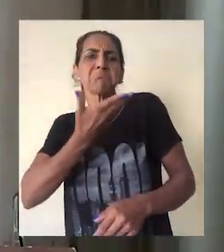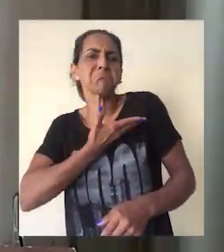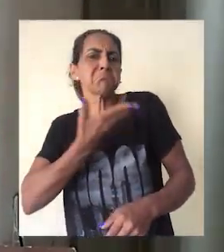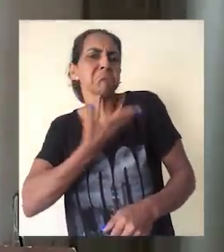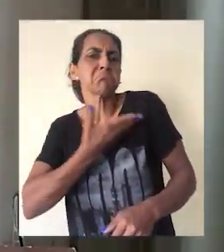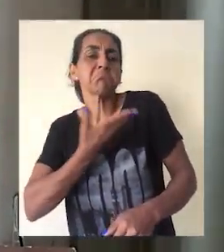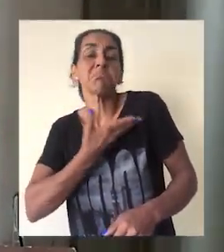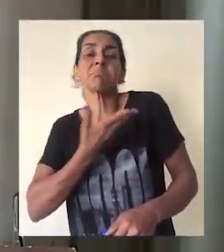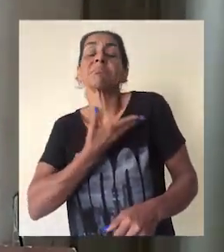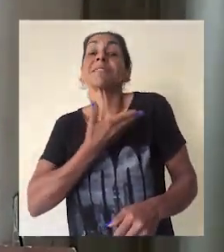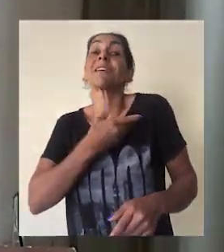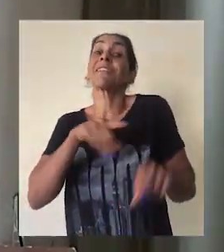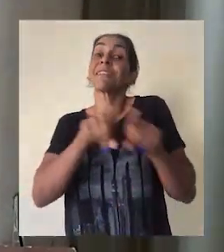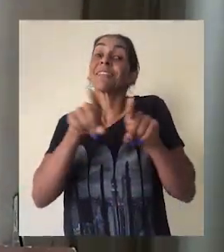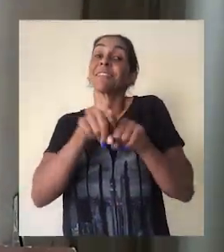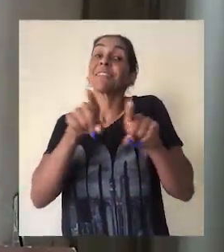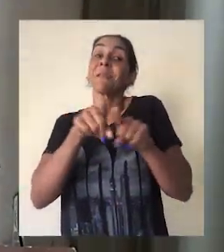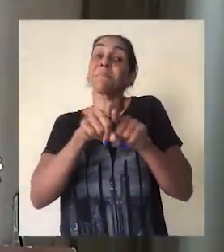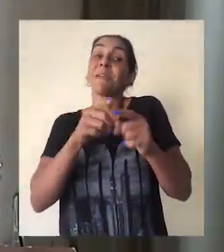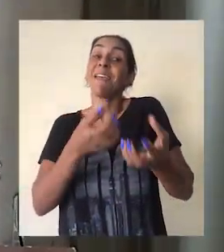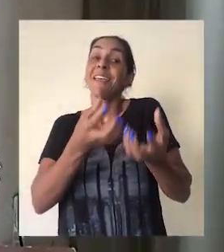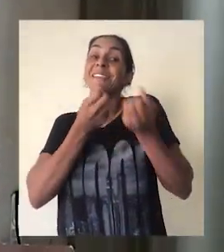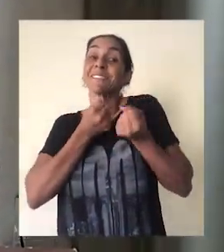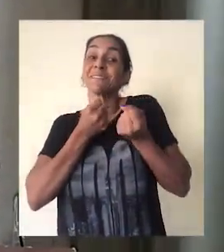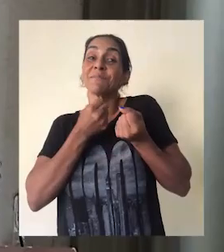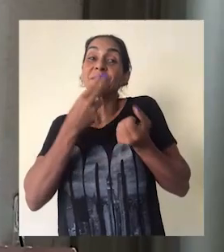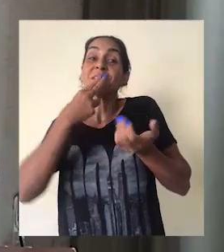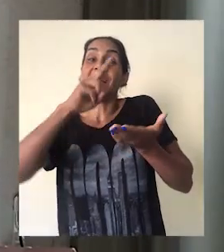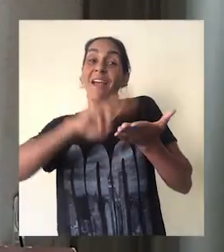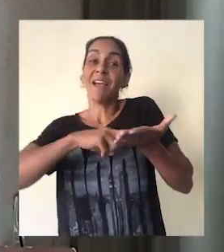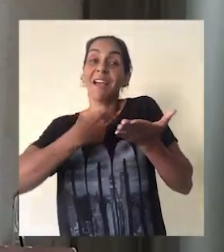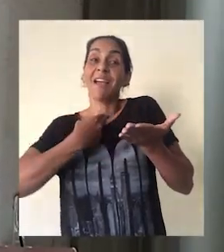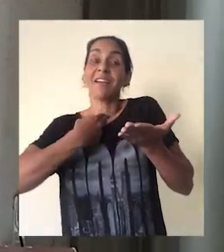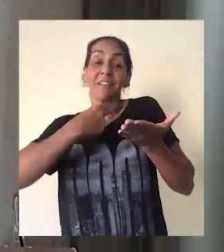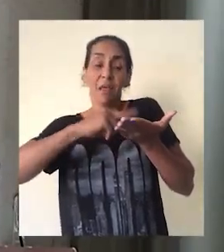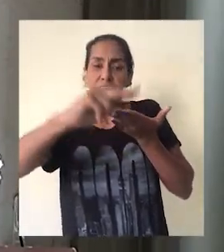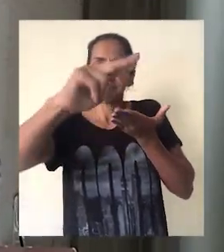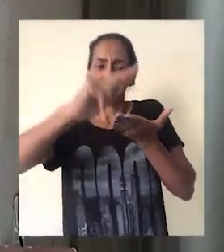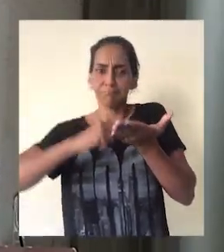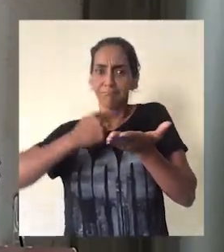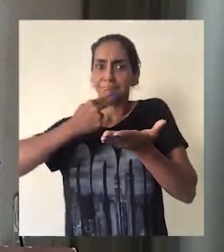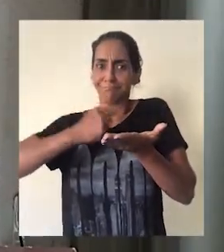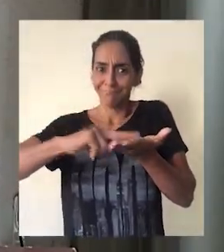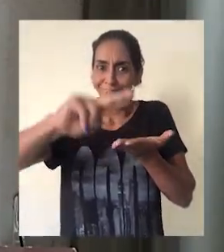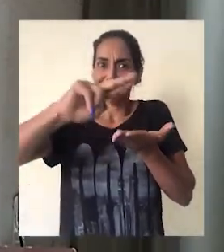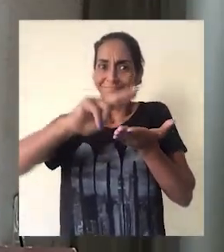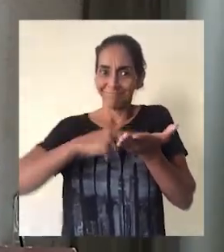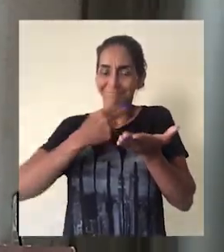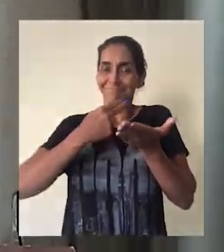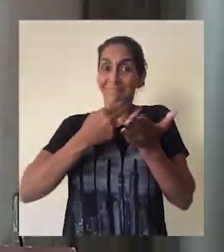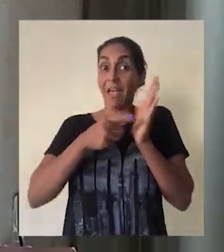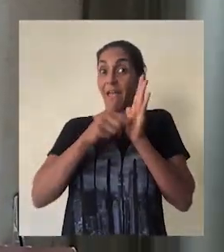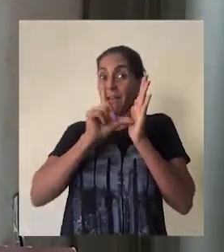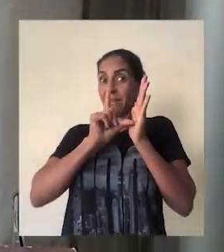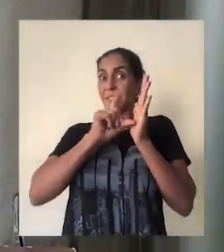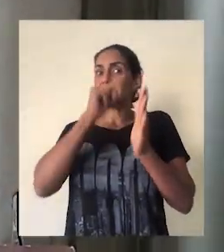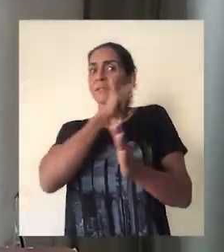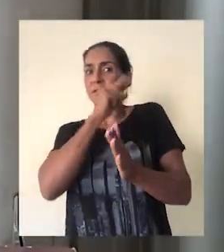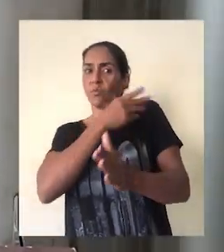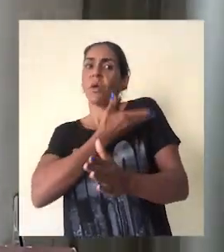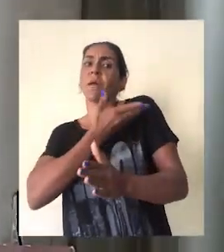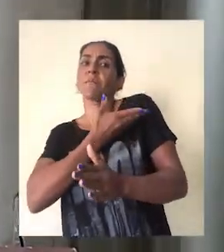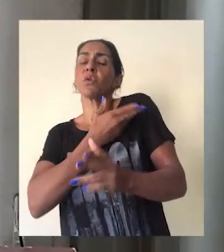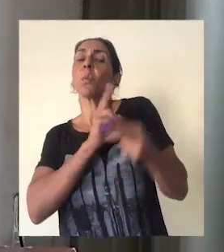Oscar Wilde também recebeu uma carta do Bram Stoker e eles se comunicaram sobre Drácula na época, antes de Oscar Wilde ser preso. Nós